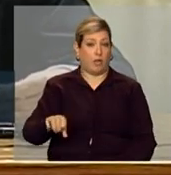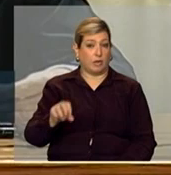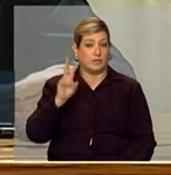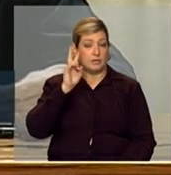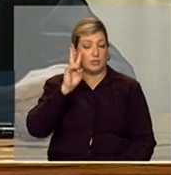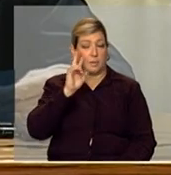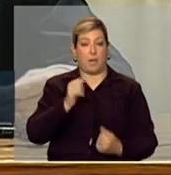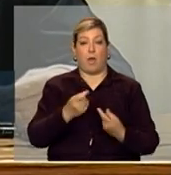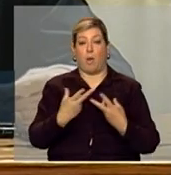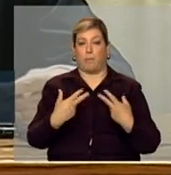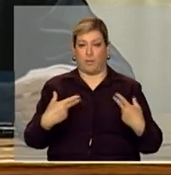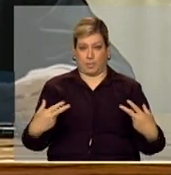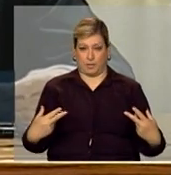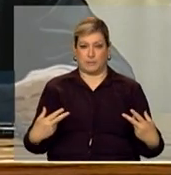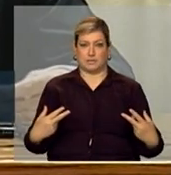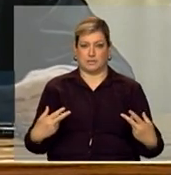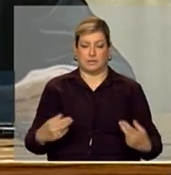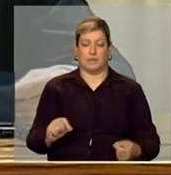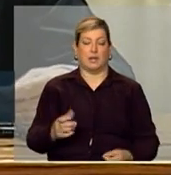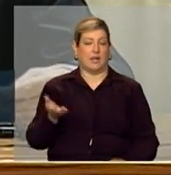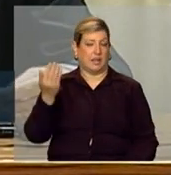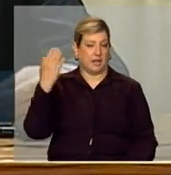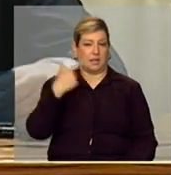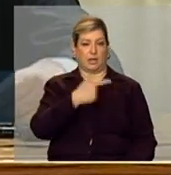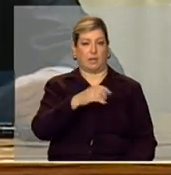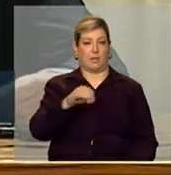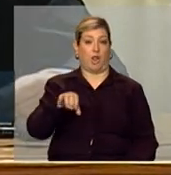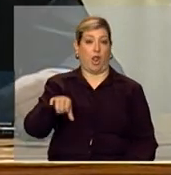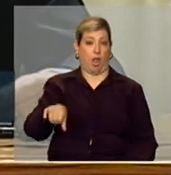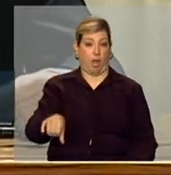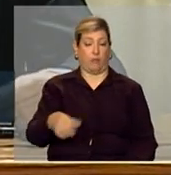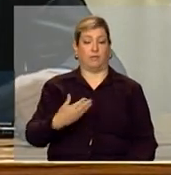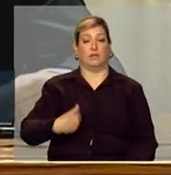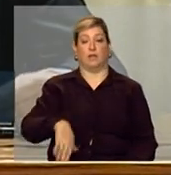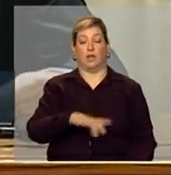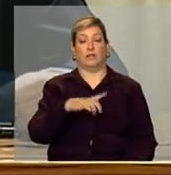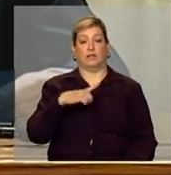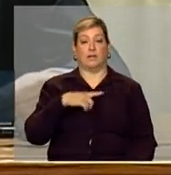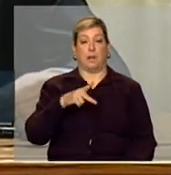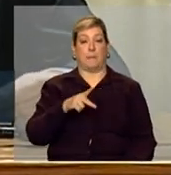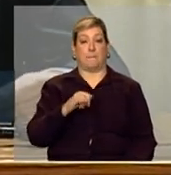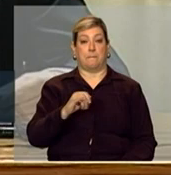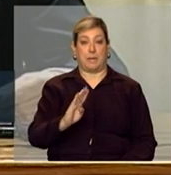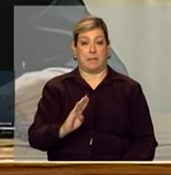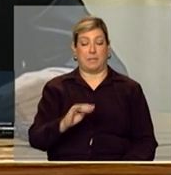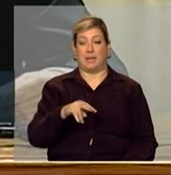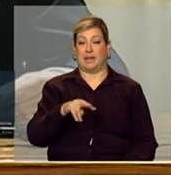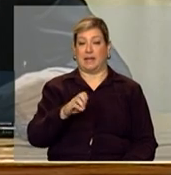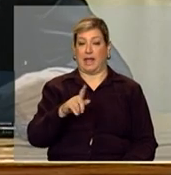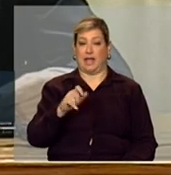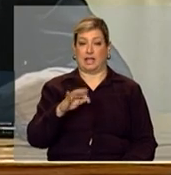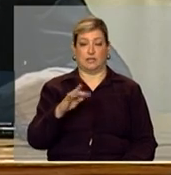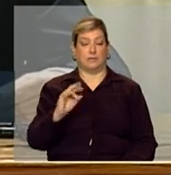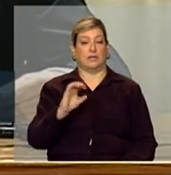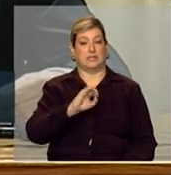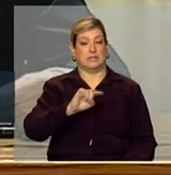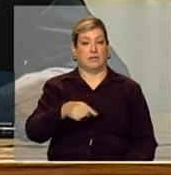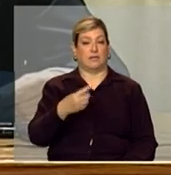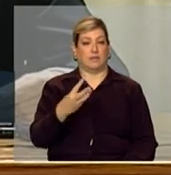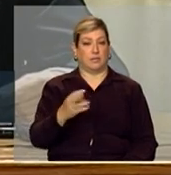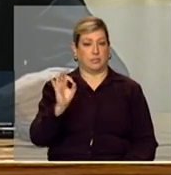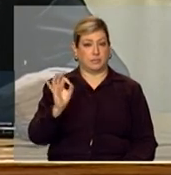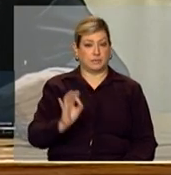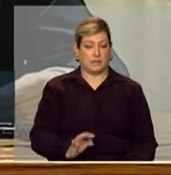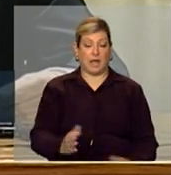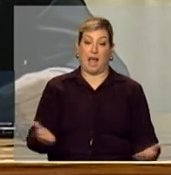aspectos o ano de 2009 nós tivemos um PIB negativo de 0.3%